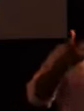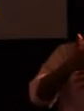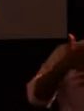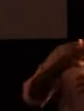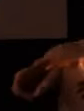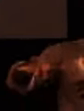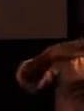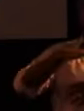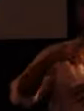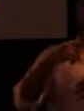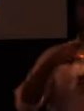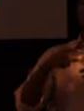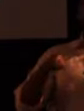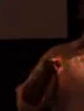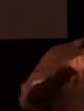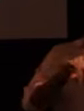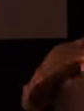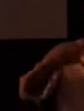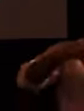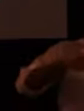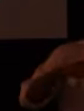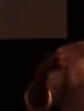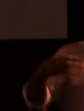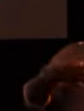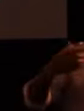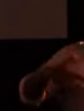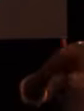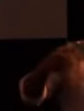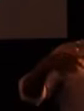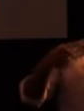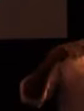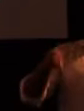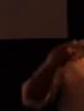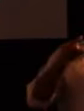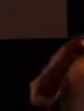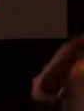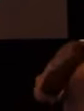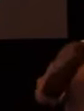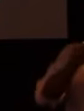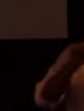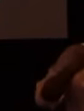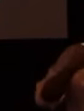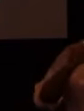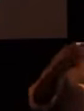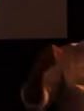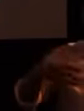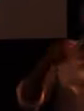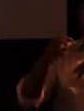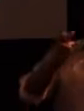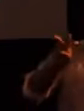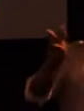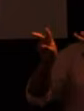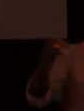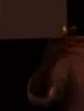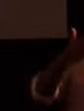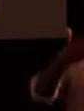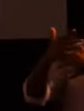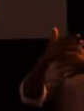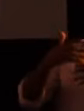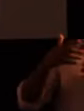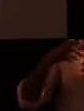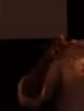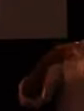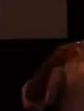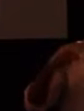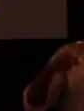de regras atualizado, é com esse objetivo, com o objetivo de criar esse novo desenho urbano na cidade com essa